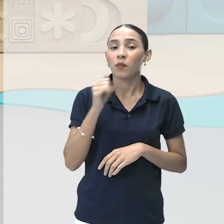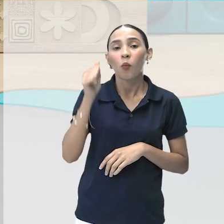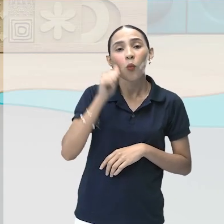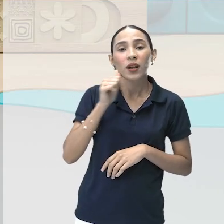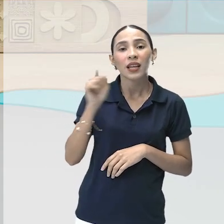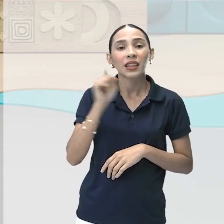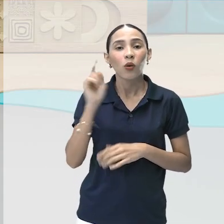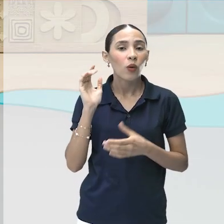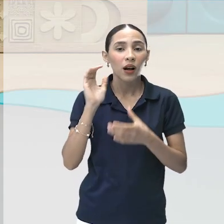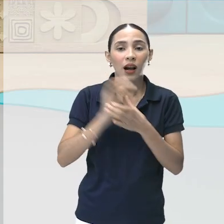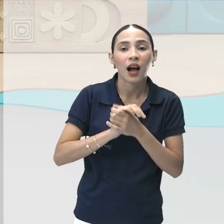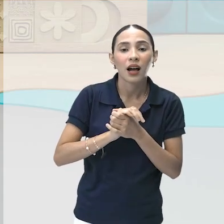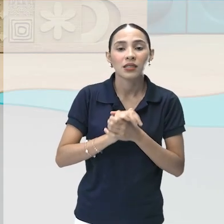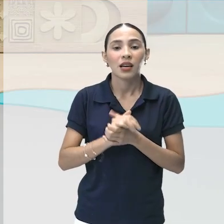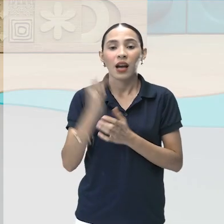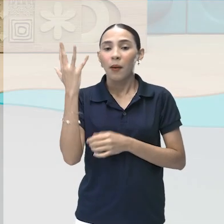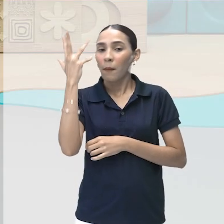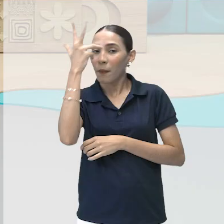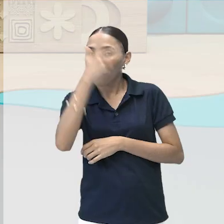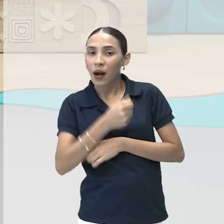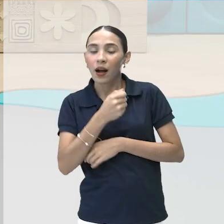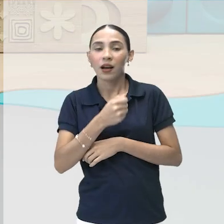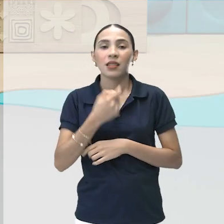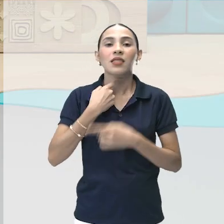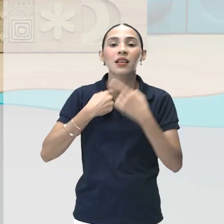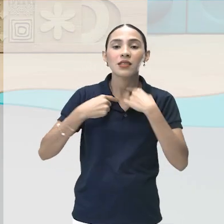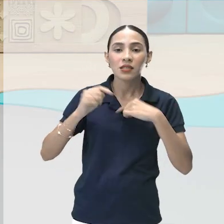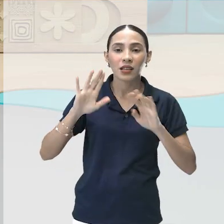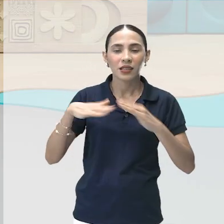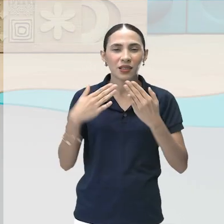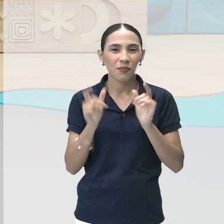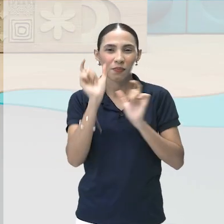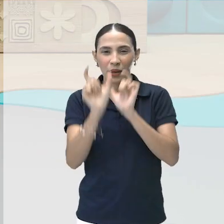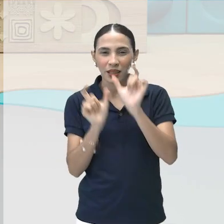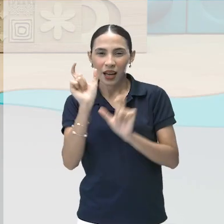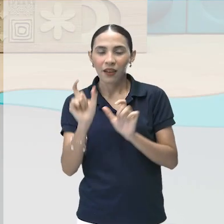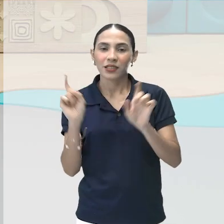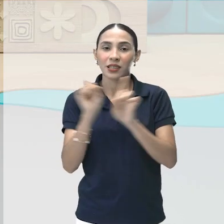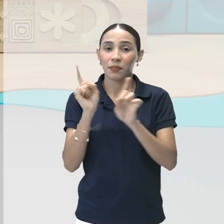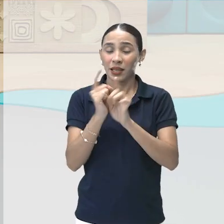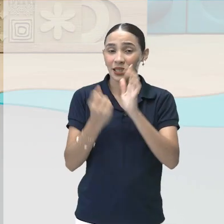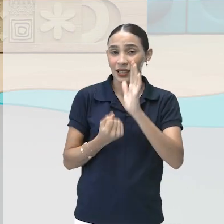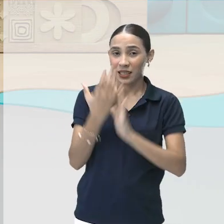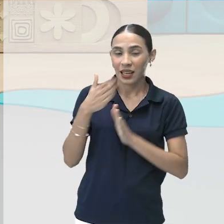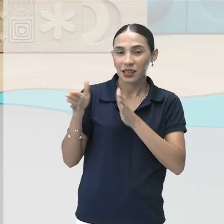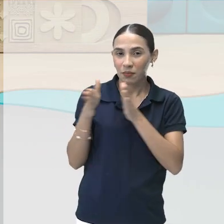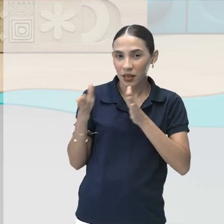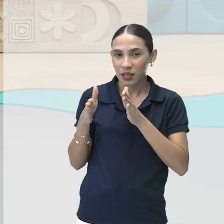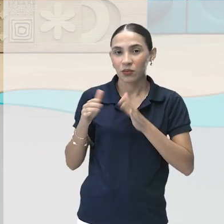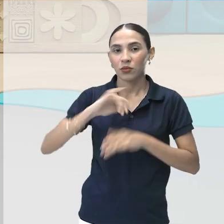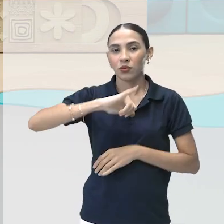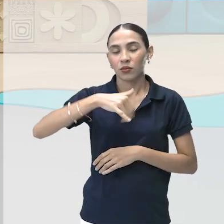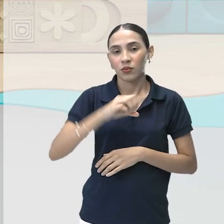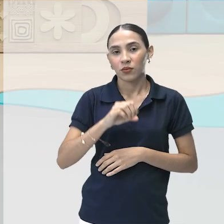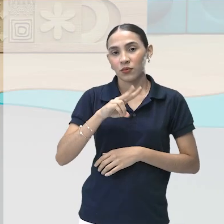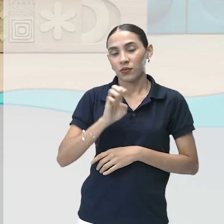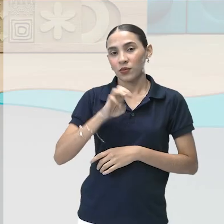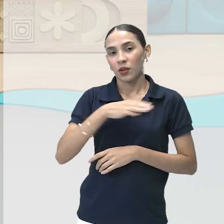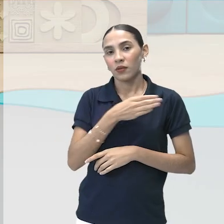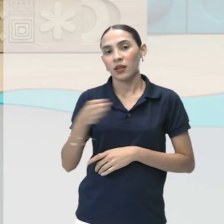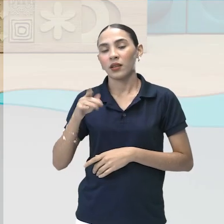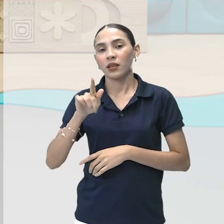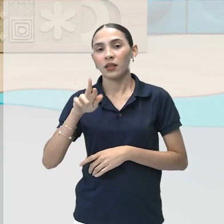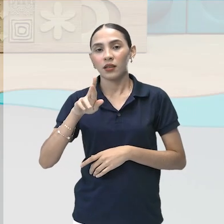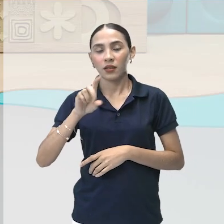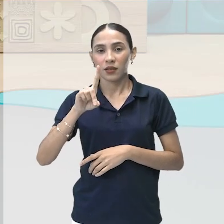que é garota bonita, garota desejada. Então, essas gírias surgiram durante a Jovem Guarda. Existiam